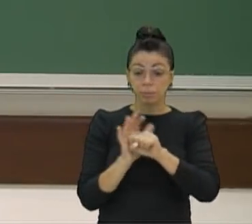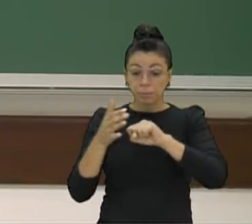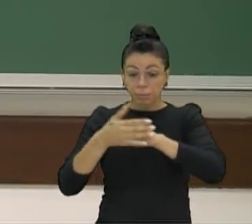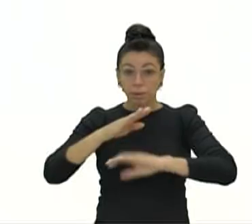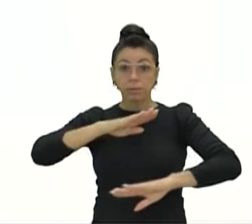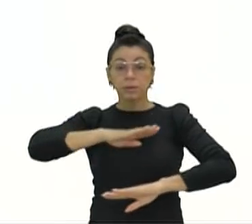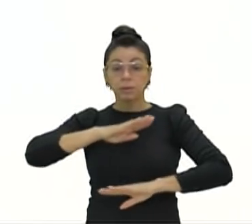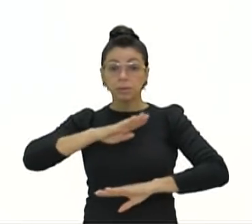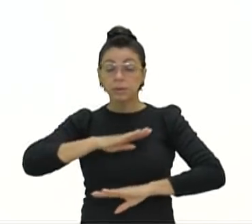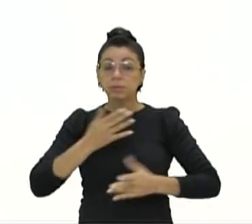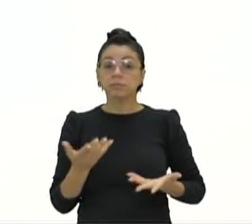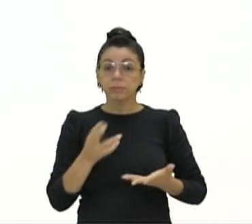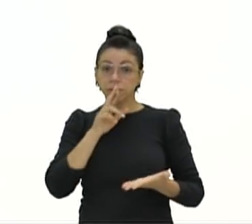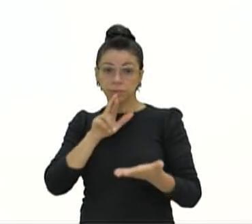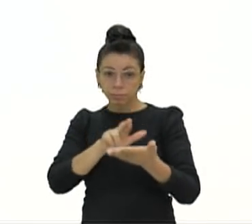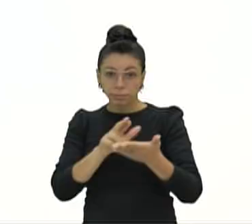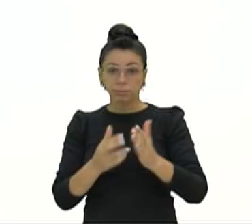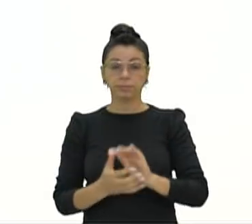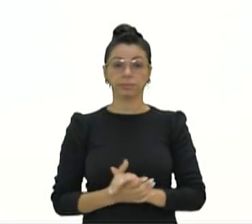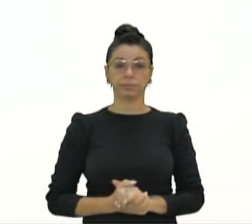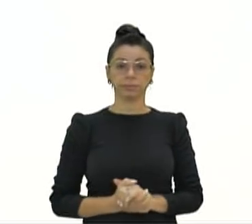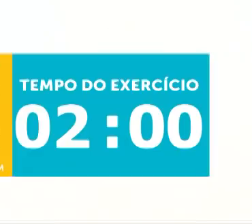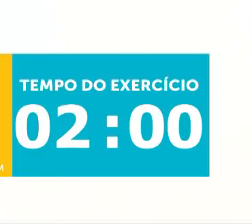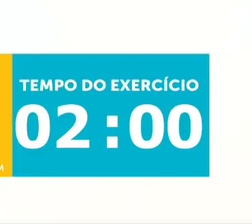Responde aí.